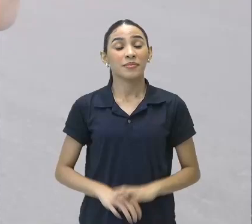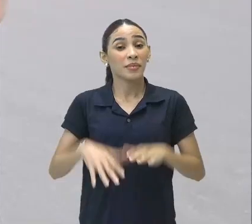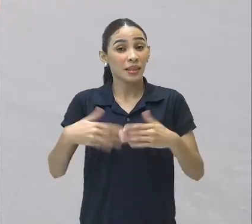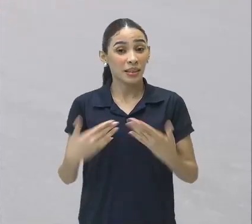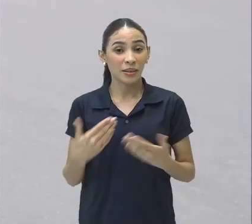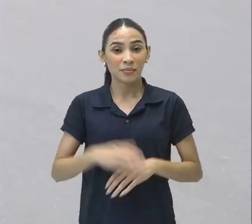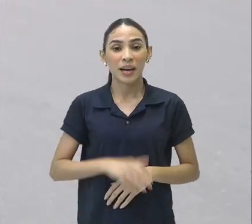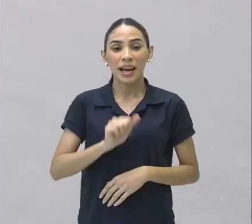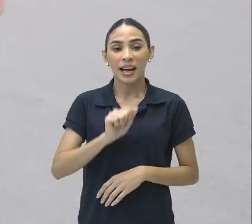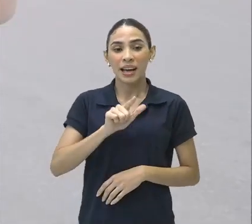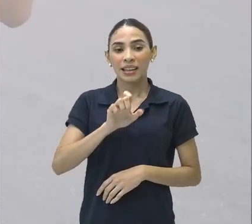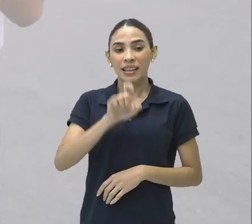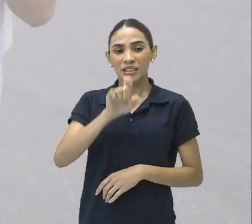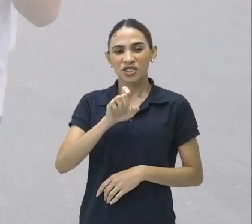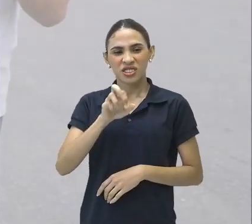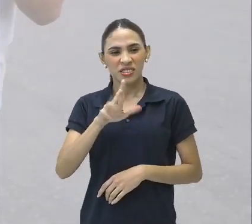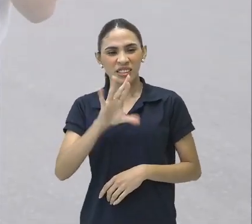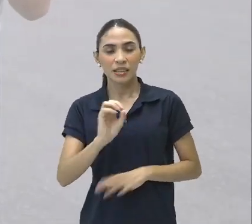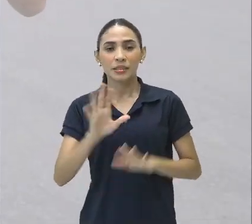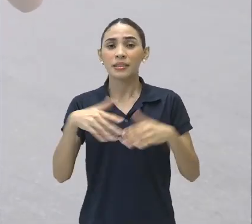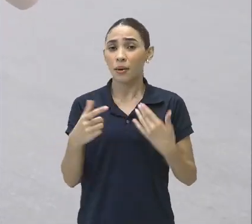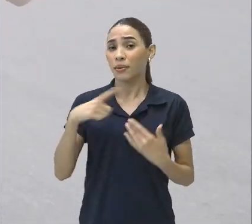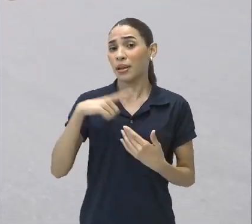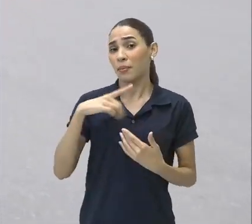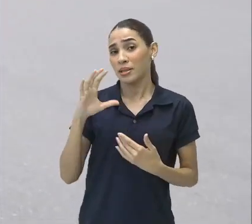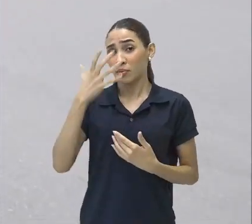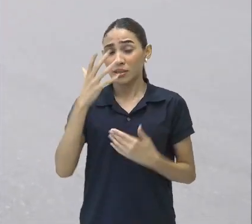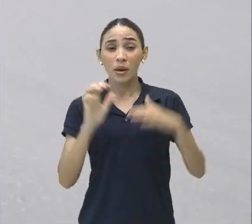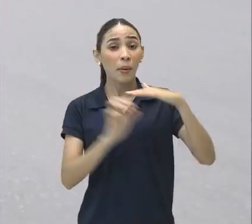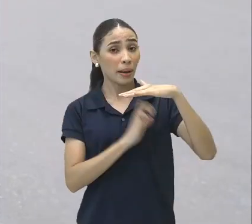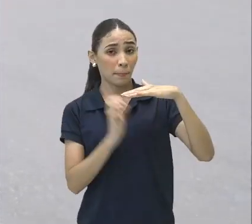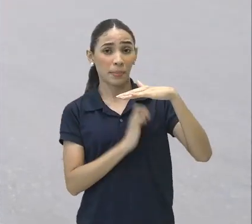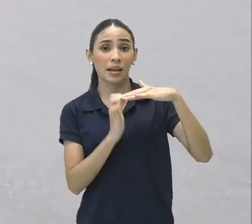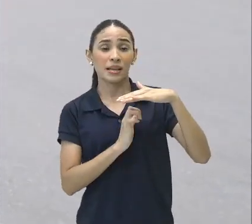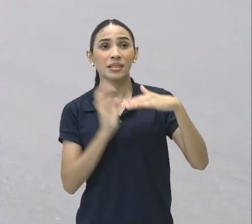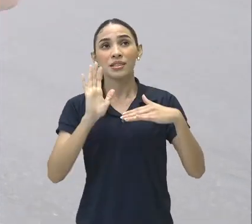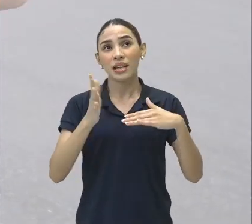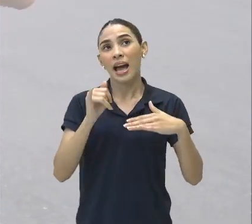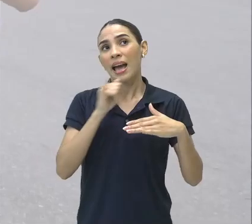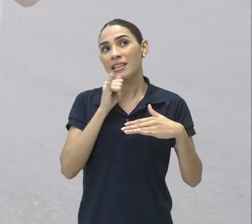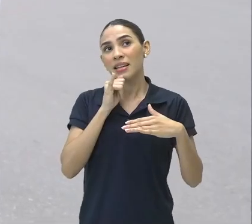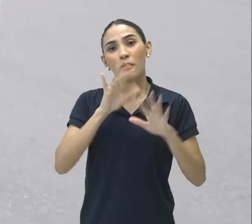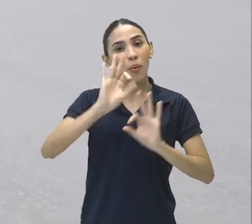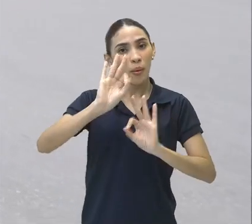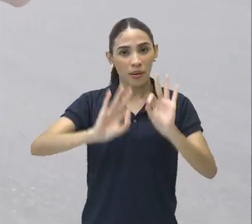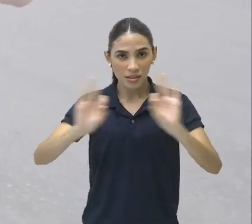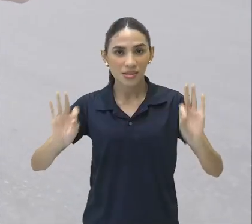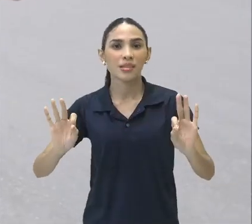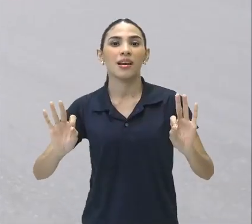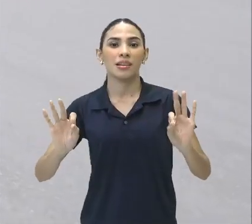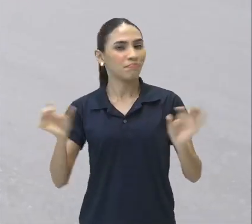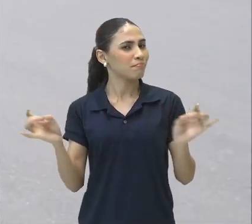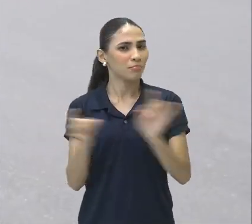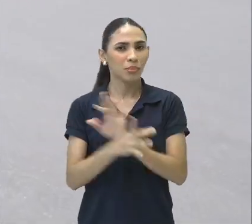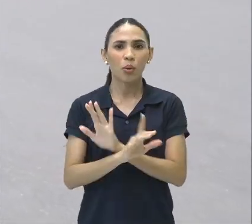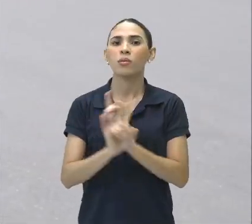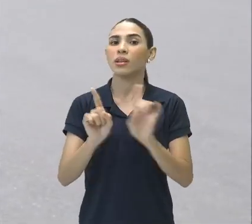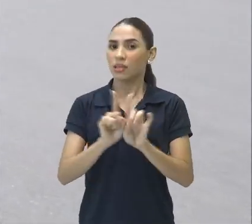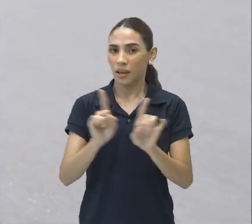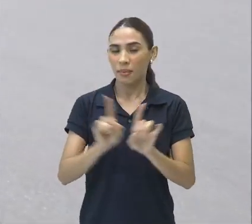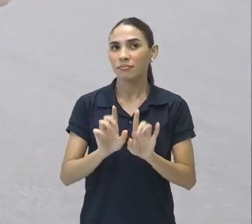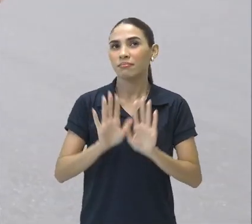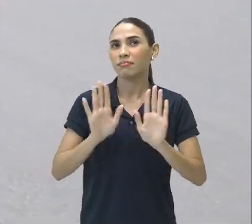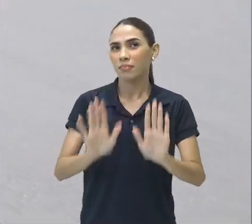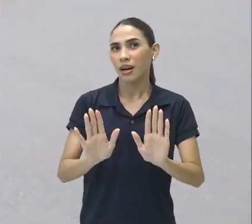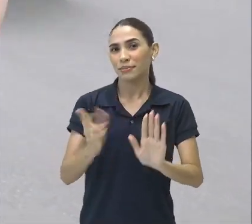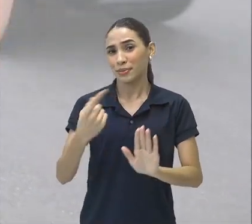Alexandre, a gente tem essa situação de uma empresa quando ela já está pensada, né? Quando ela já está pronta, por exemplo, mas